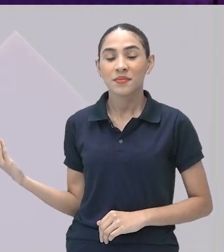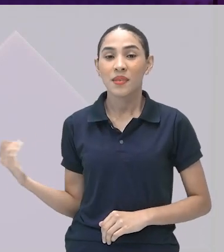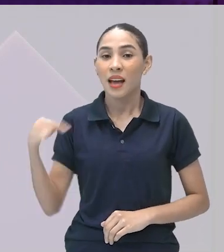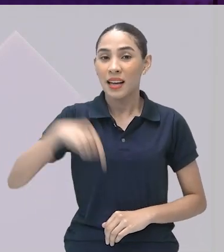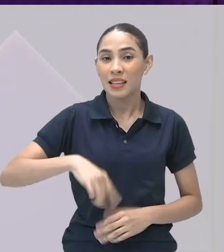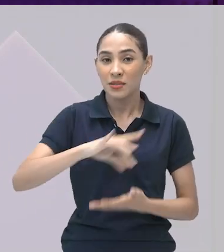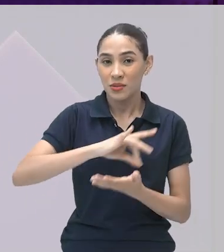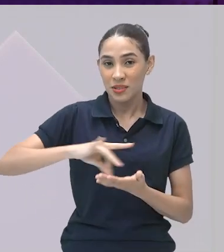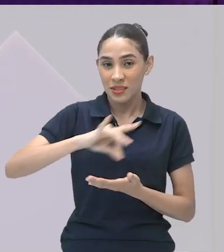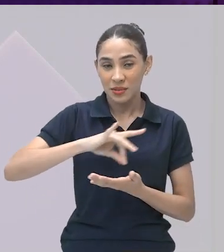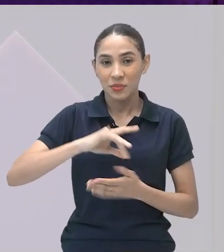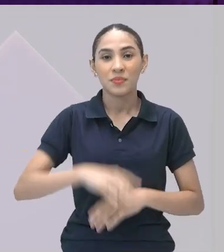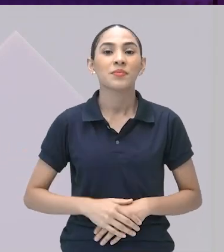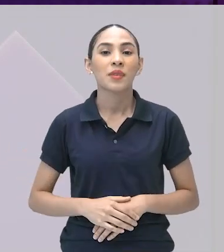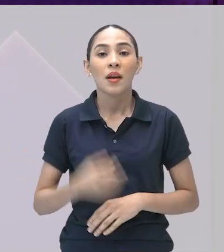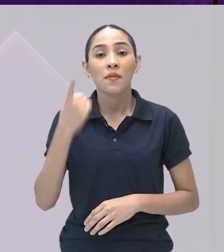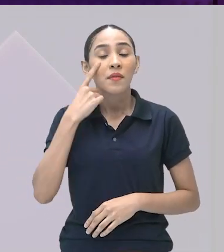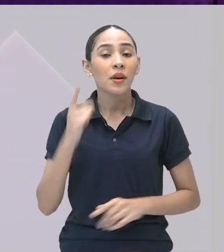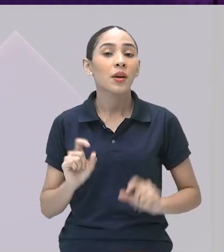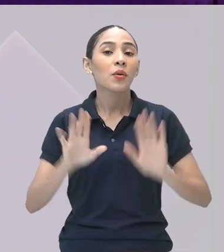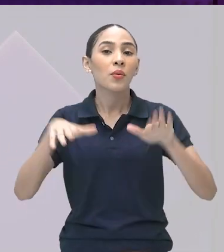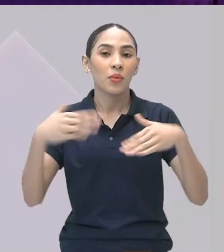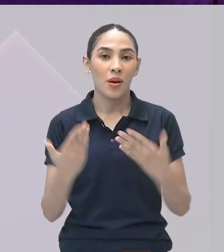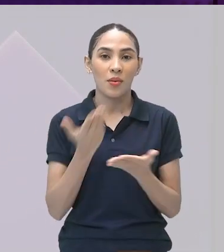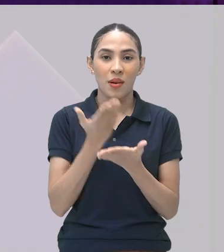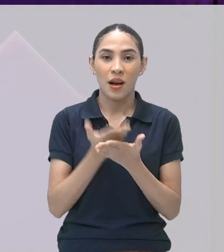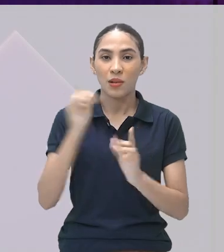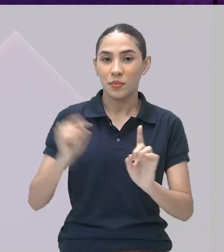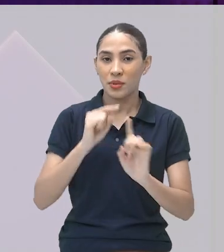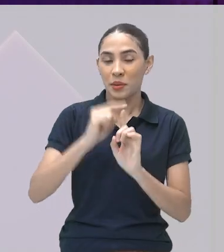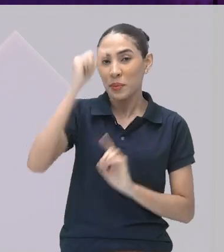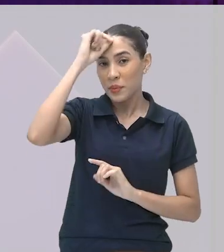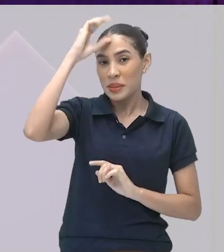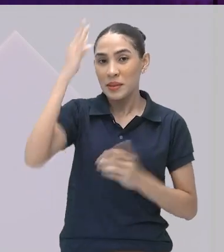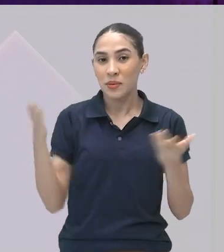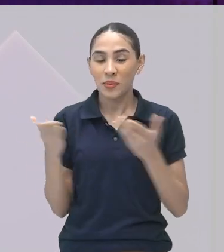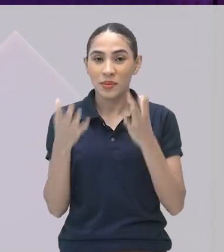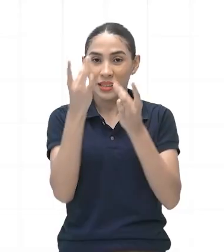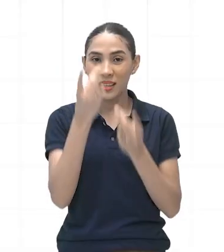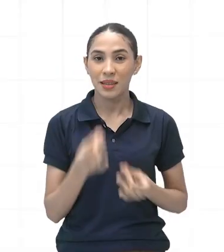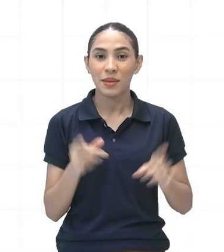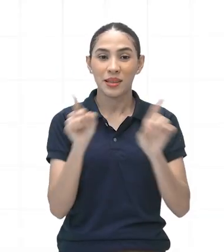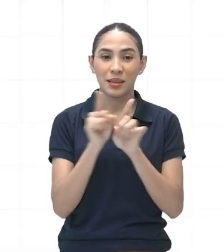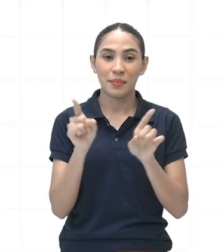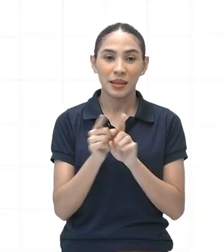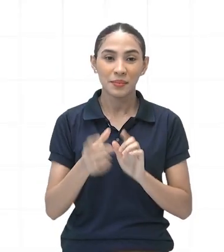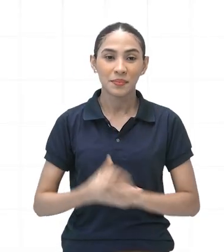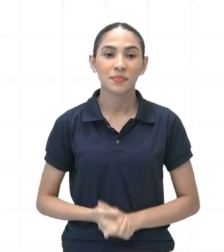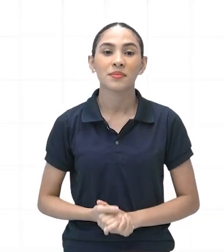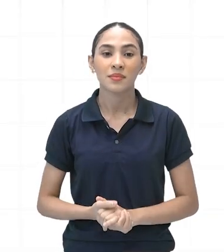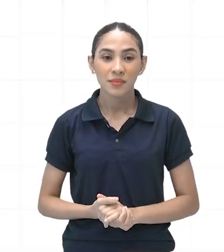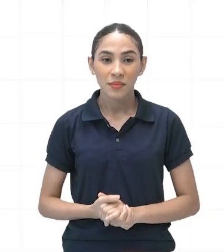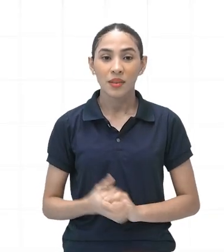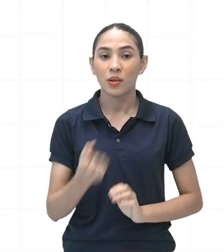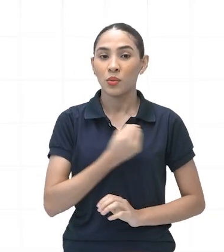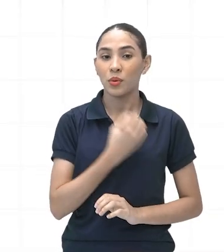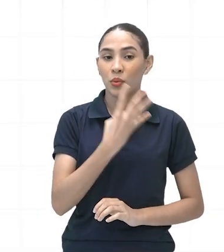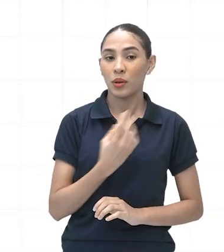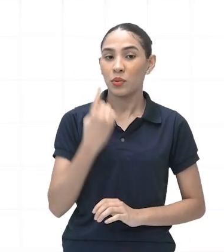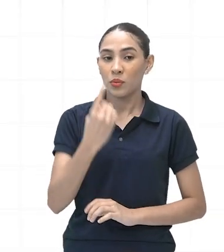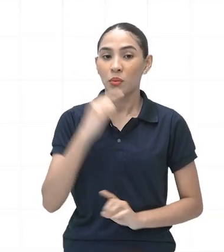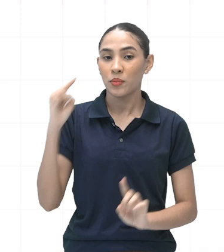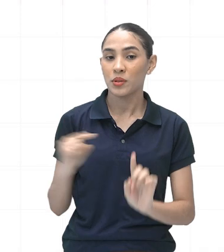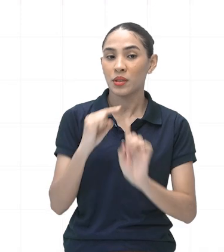aqui do Centro de Mídias. Vamos verificar qual será o nosso objeto de conhecimento e detalhamento para esta aula. Aula